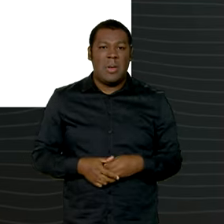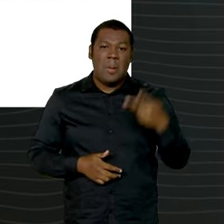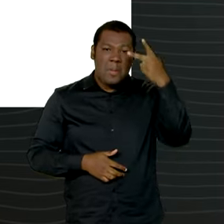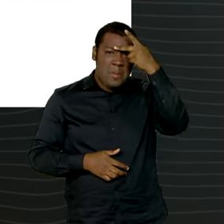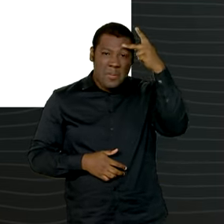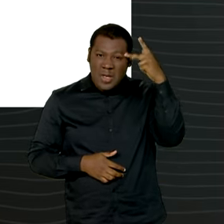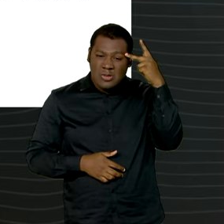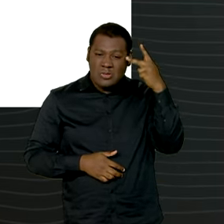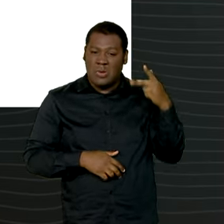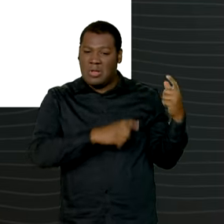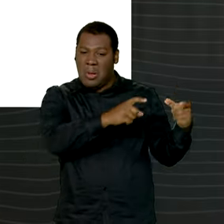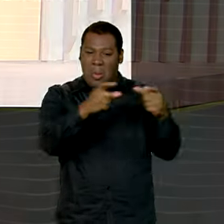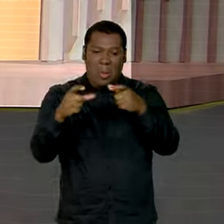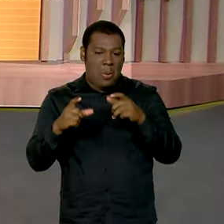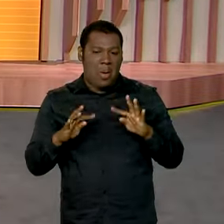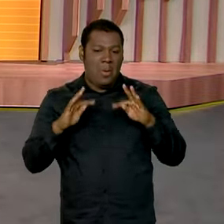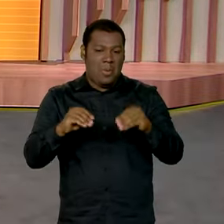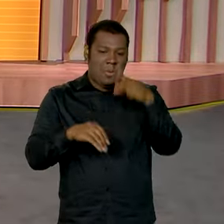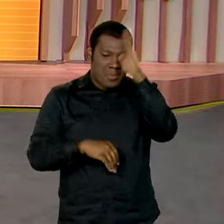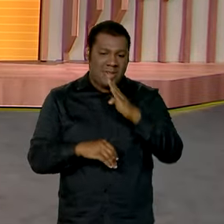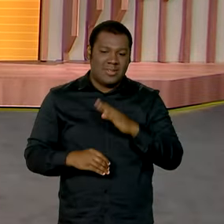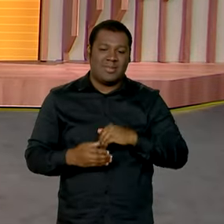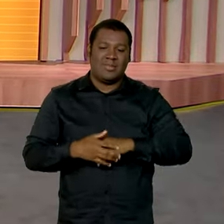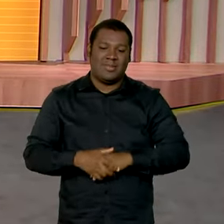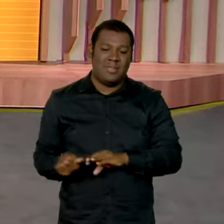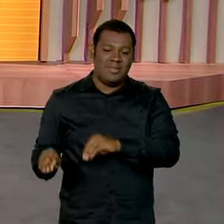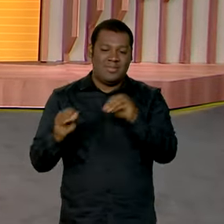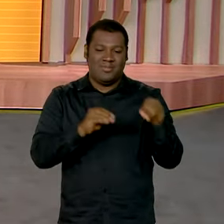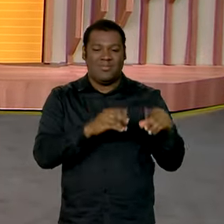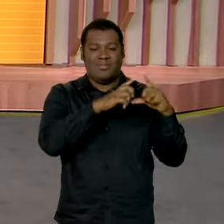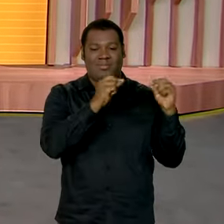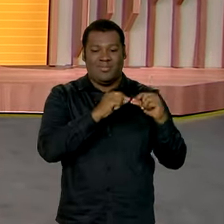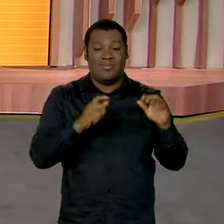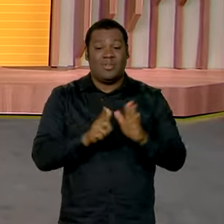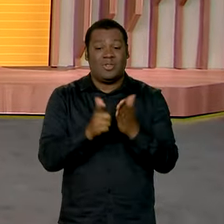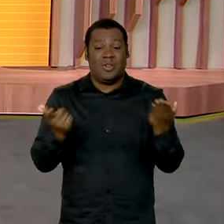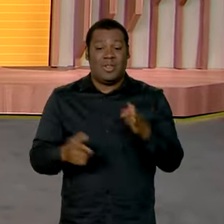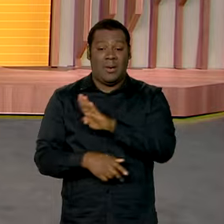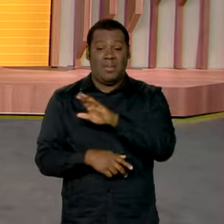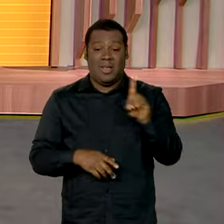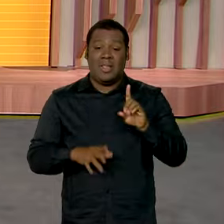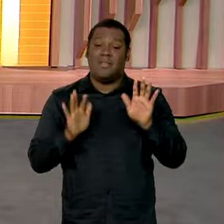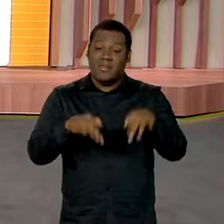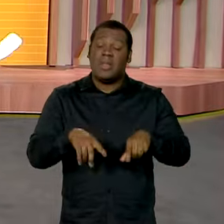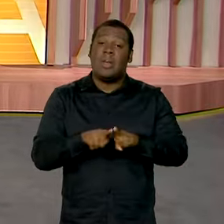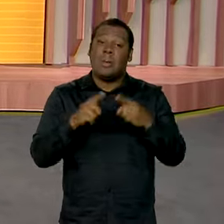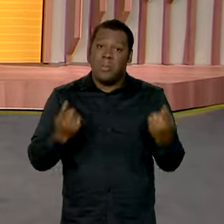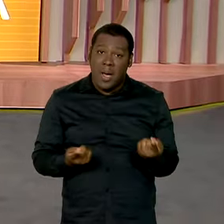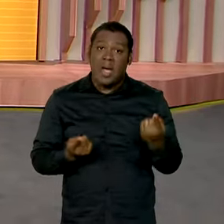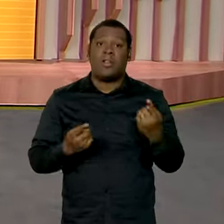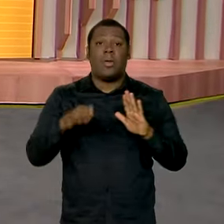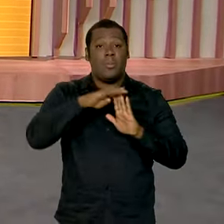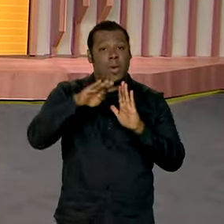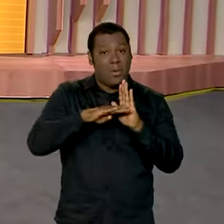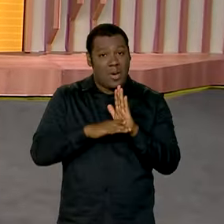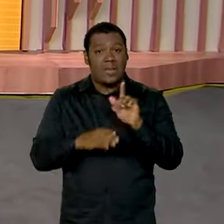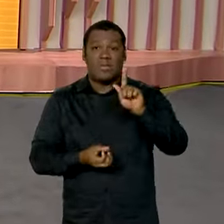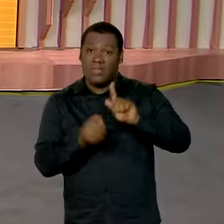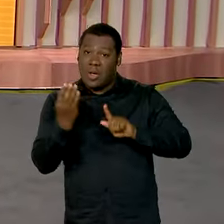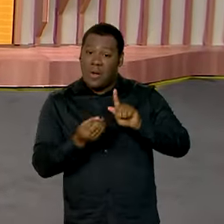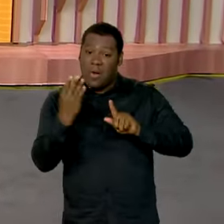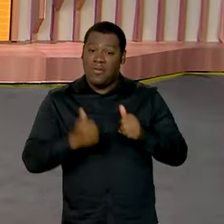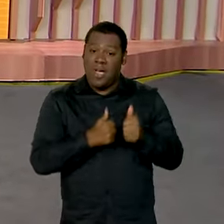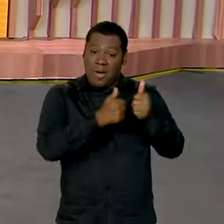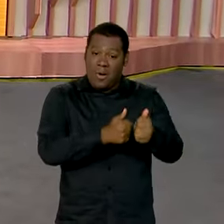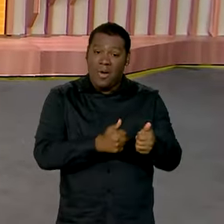gente de todo o país. O Brasil em Dia fica por aqui, mas o canal Gov segue com a programação, acompanhando todas